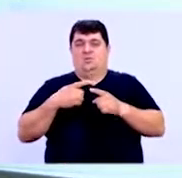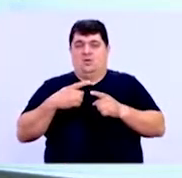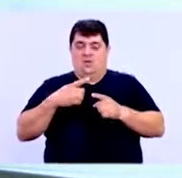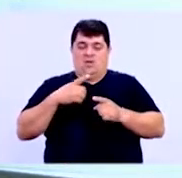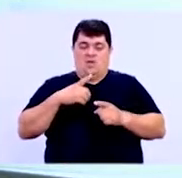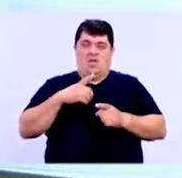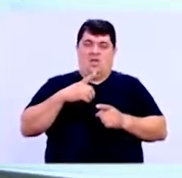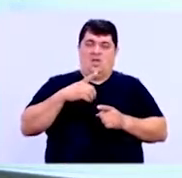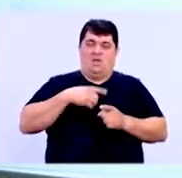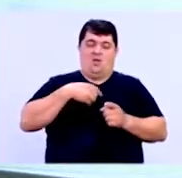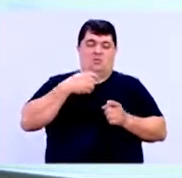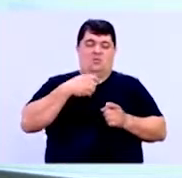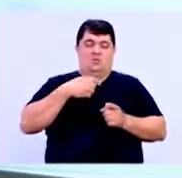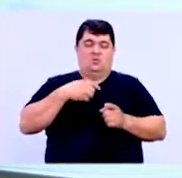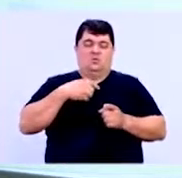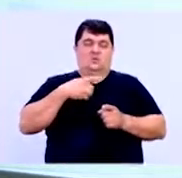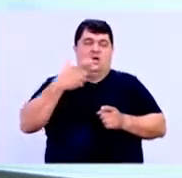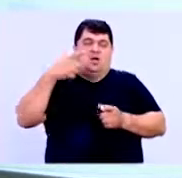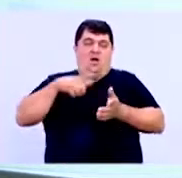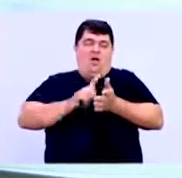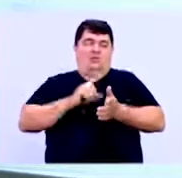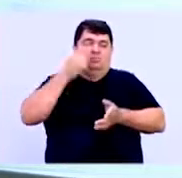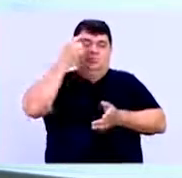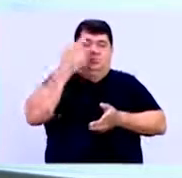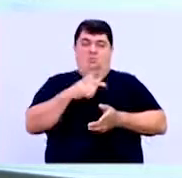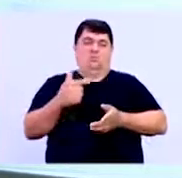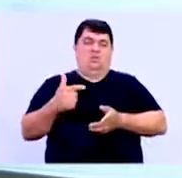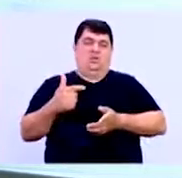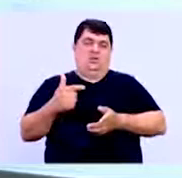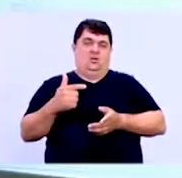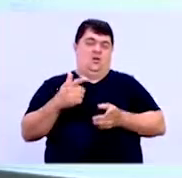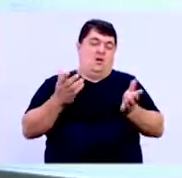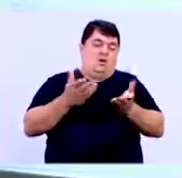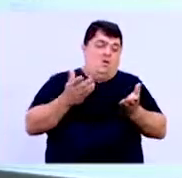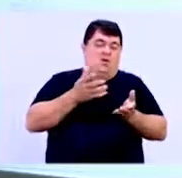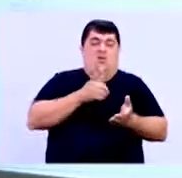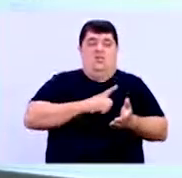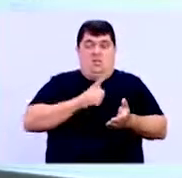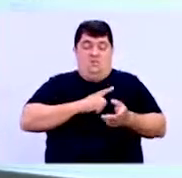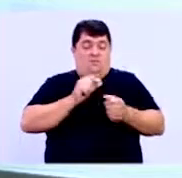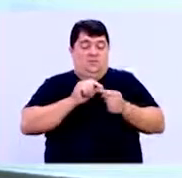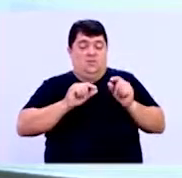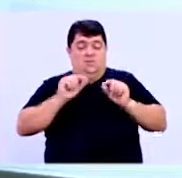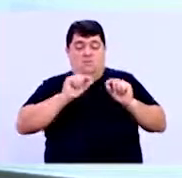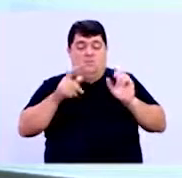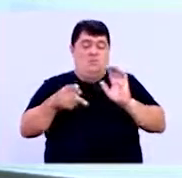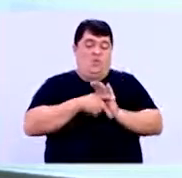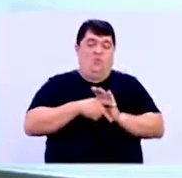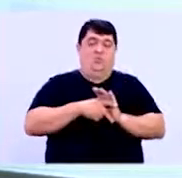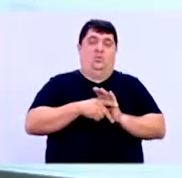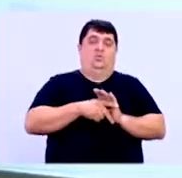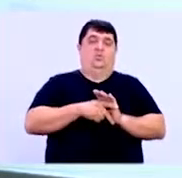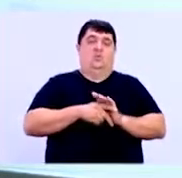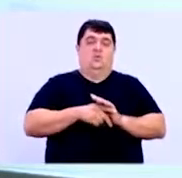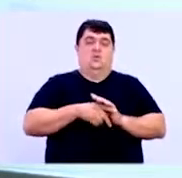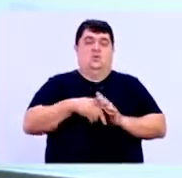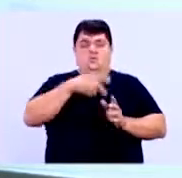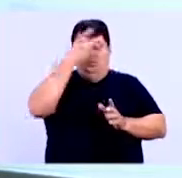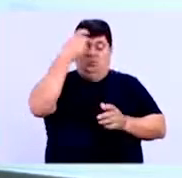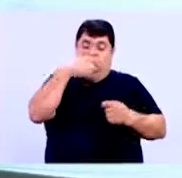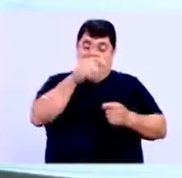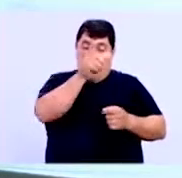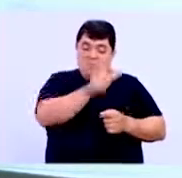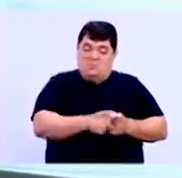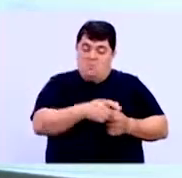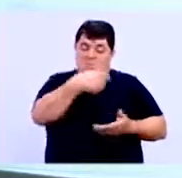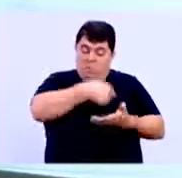período de tempo ela precise diluir devido à falta de movimento, quando esse movimento diminui, vai todo numa margem que você